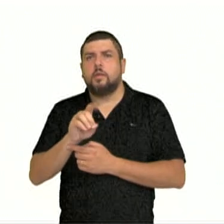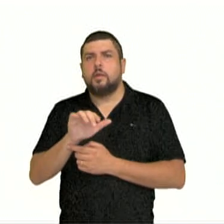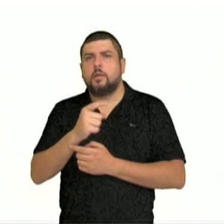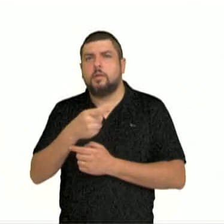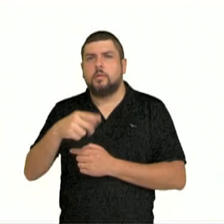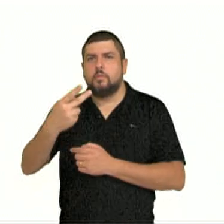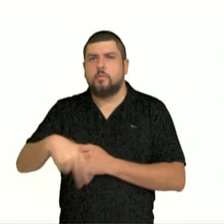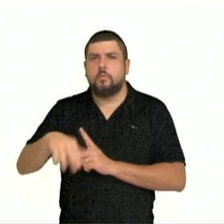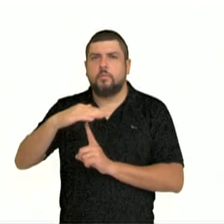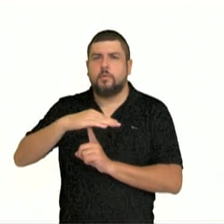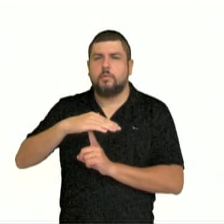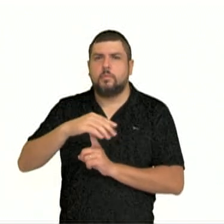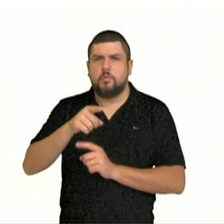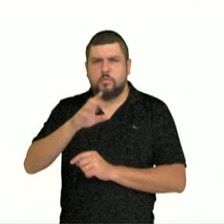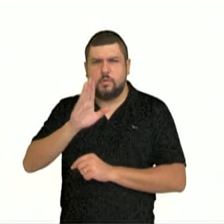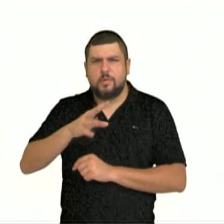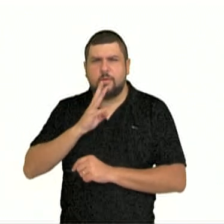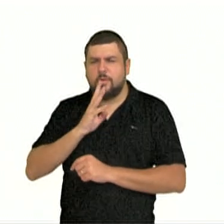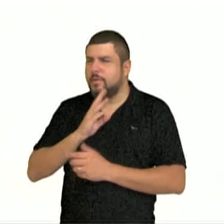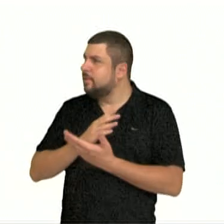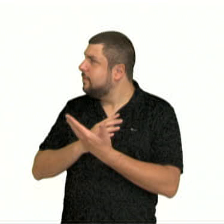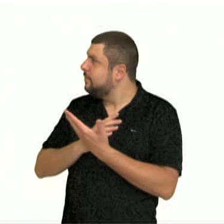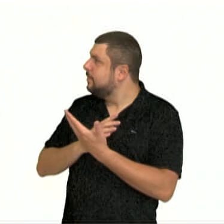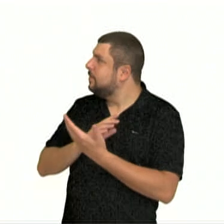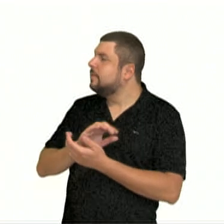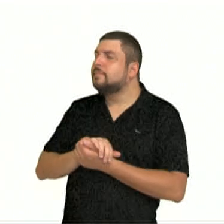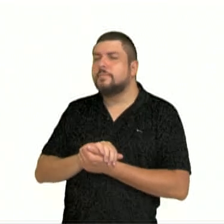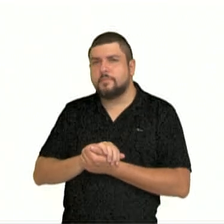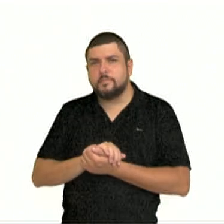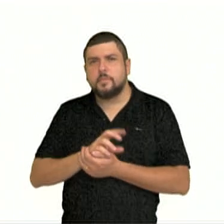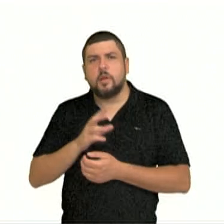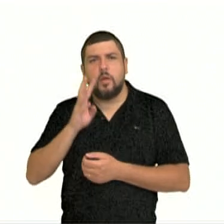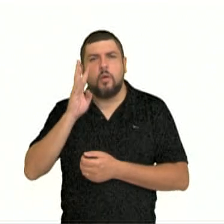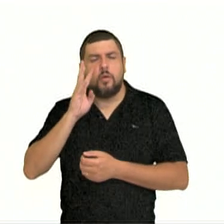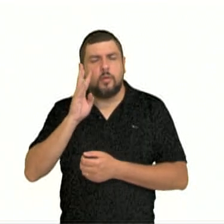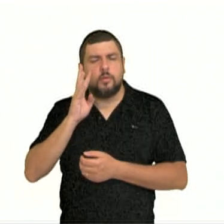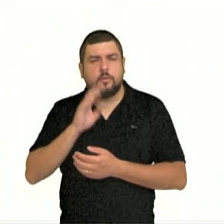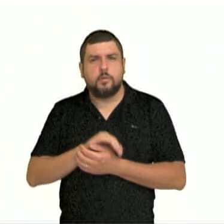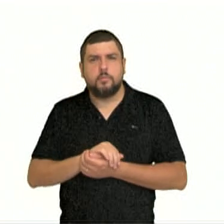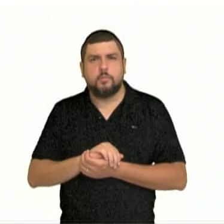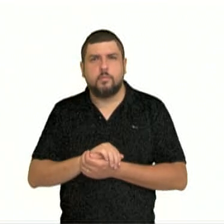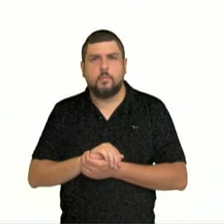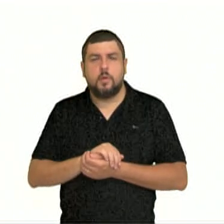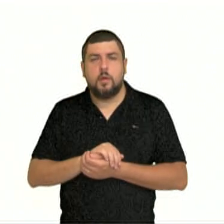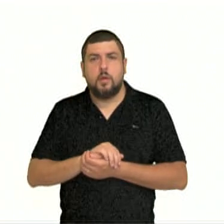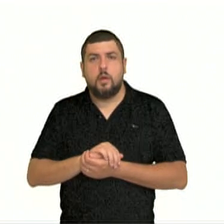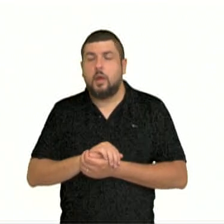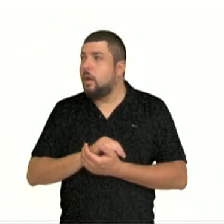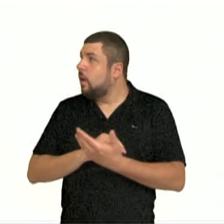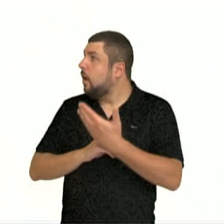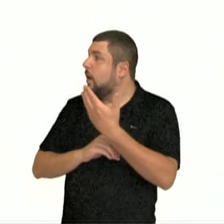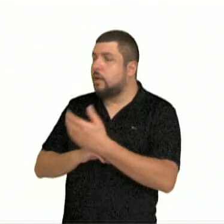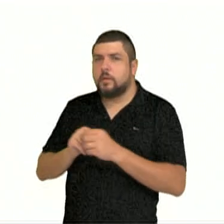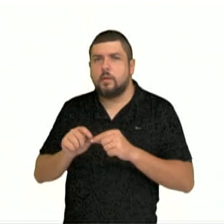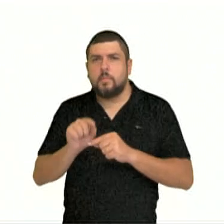Já conhece o Redação Paraná? Olha que interessante. Nesta página